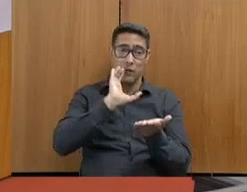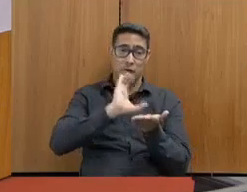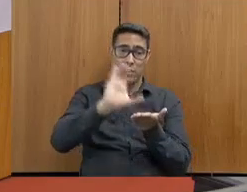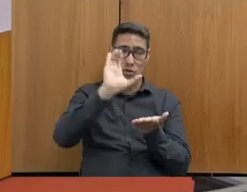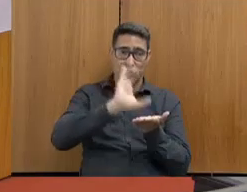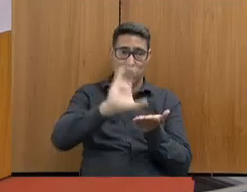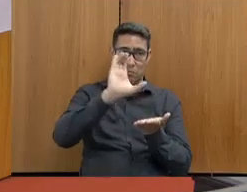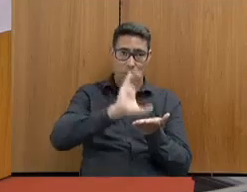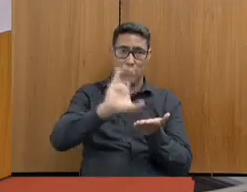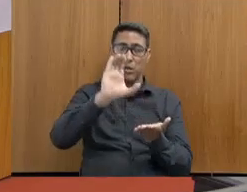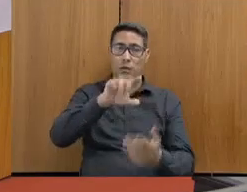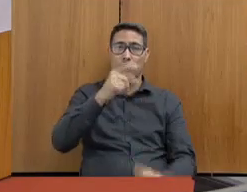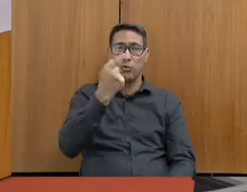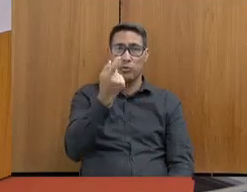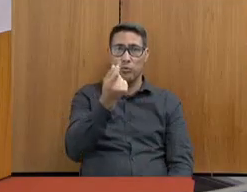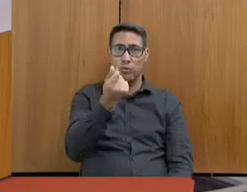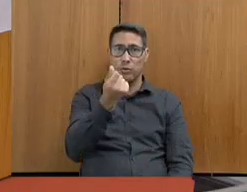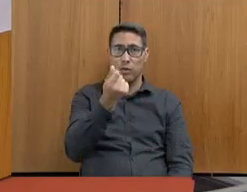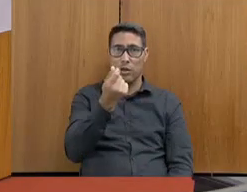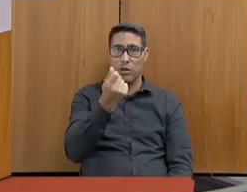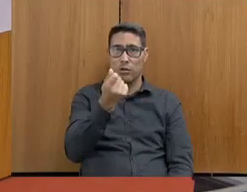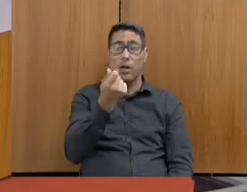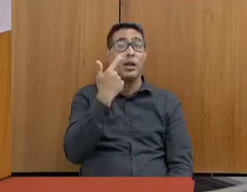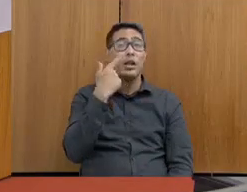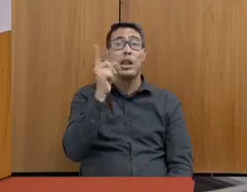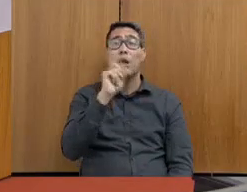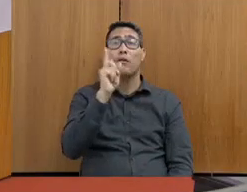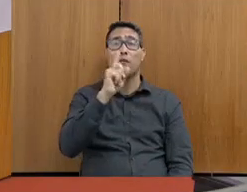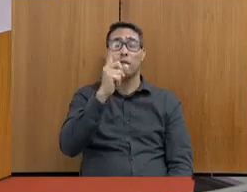não consegui visualizar investimento